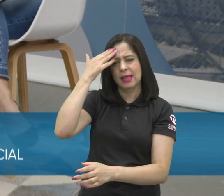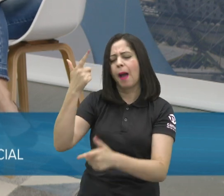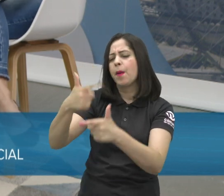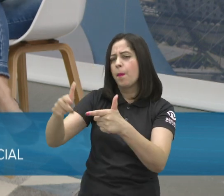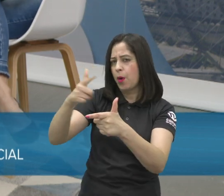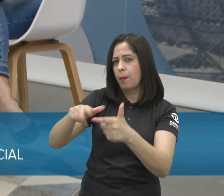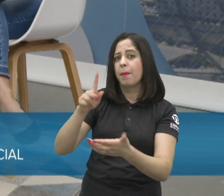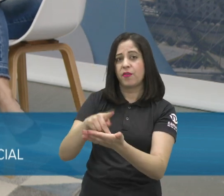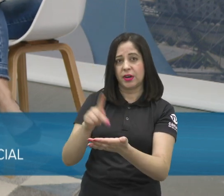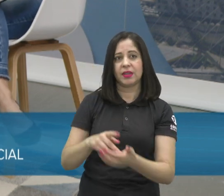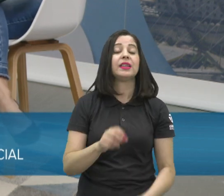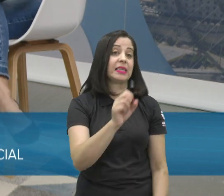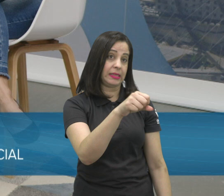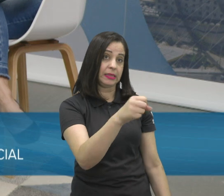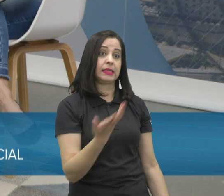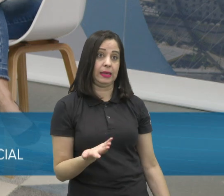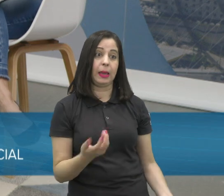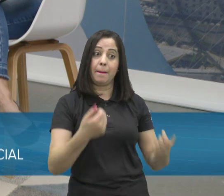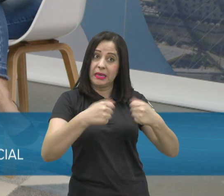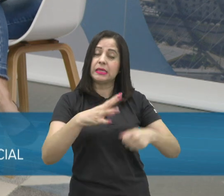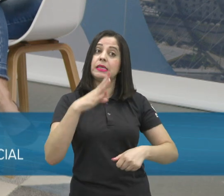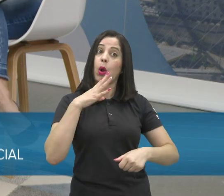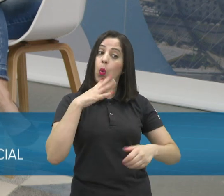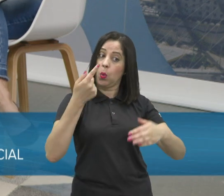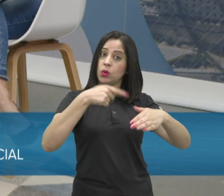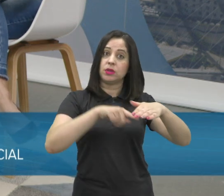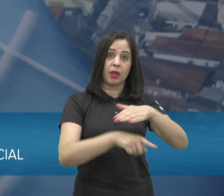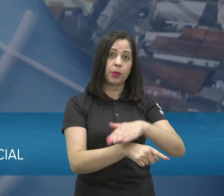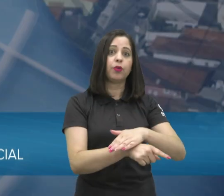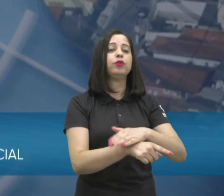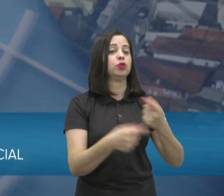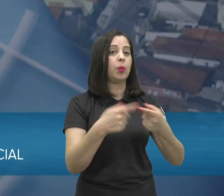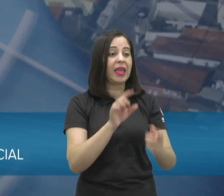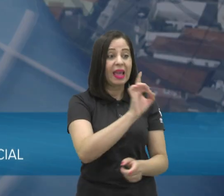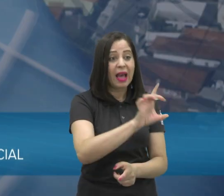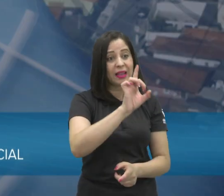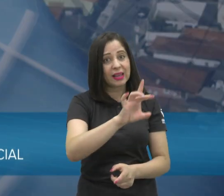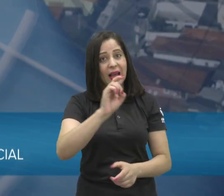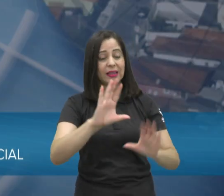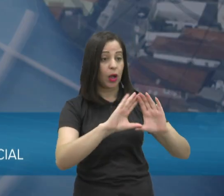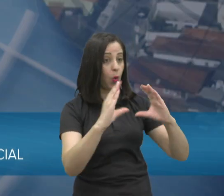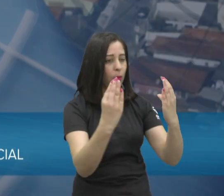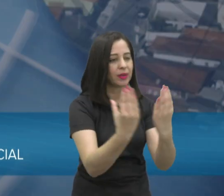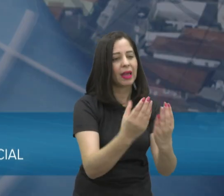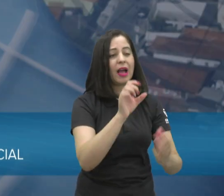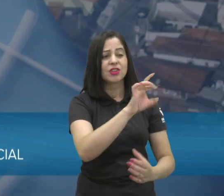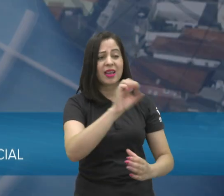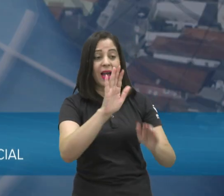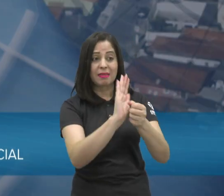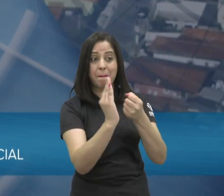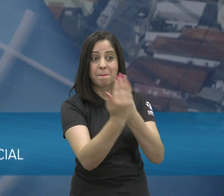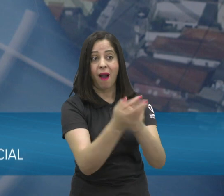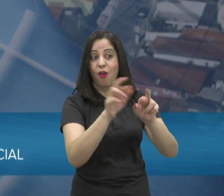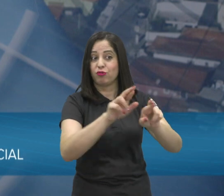também atuar sem conhecer, né? Exatamente. Porque cada ali comunidade, né, cada ambiente precisa, né,